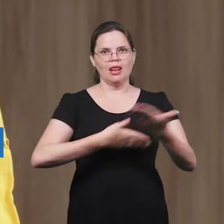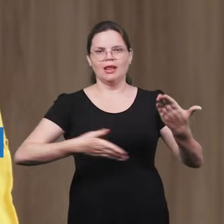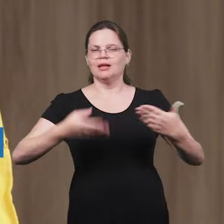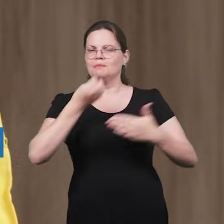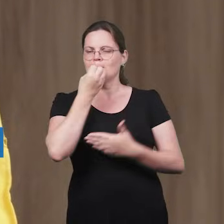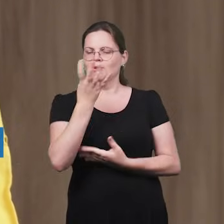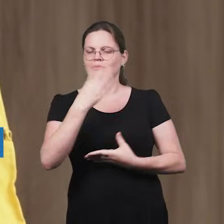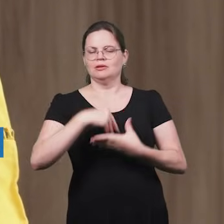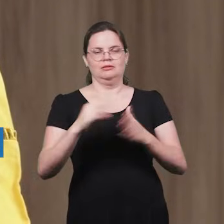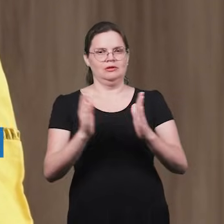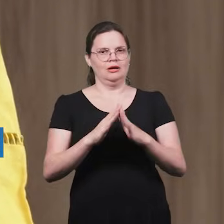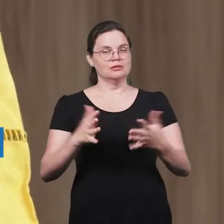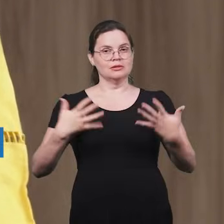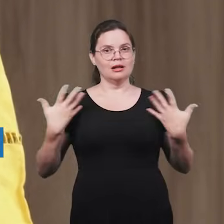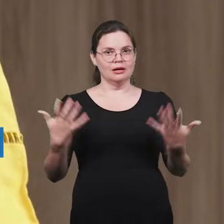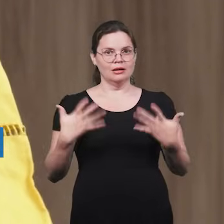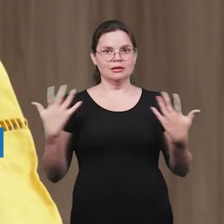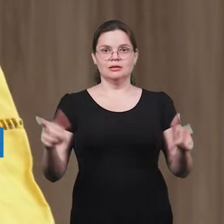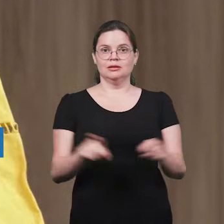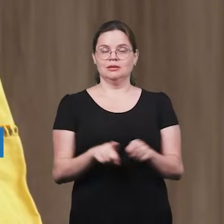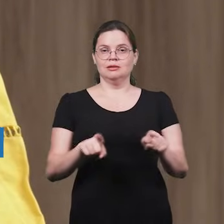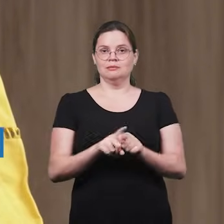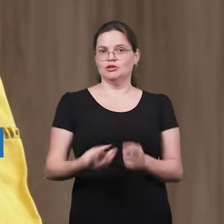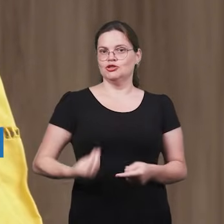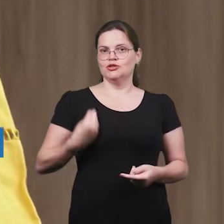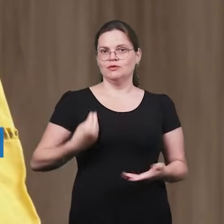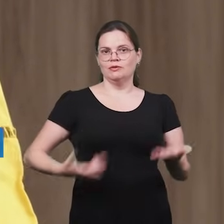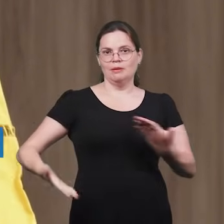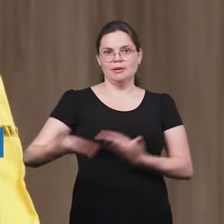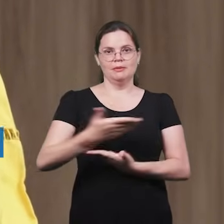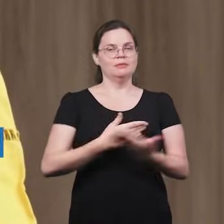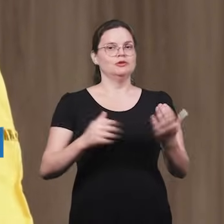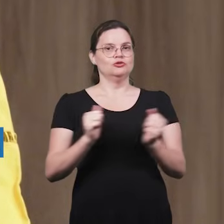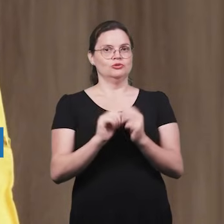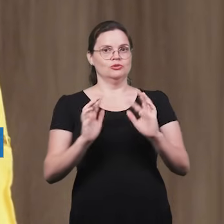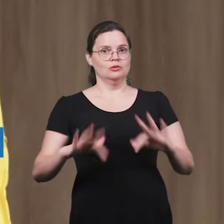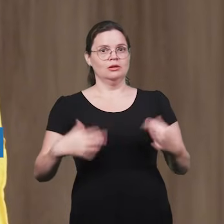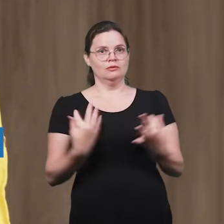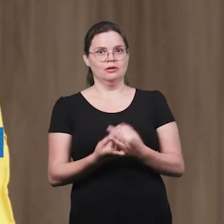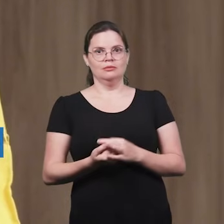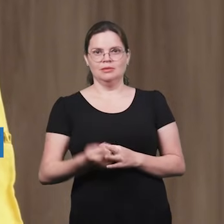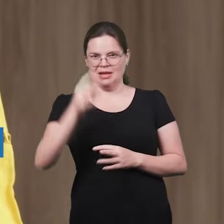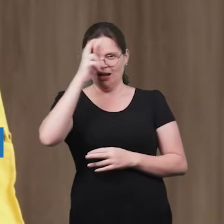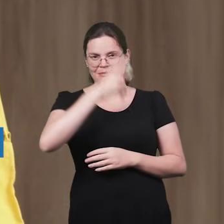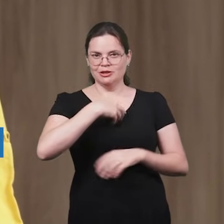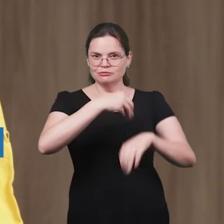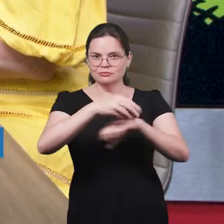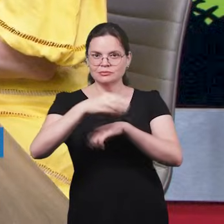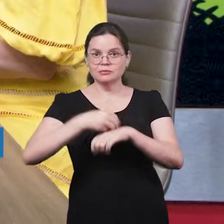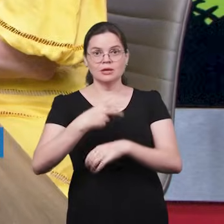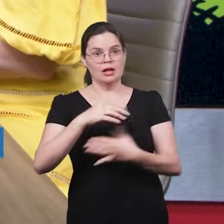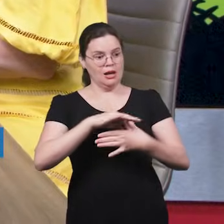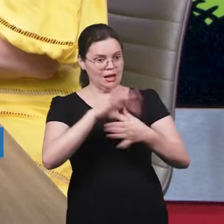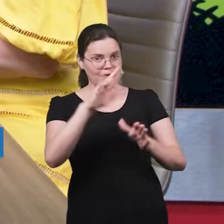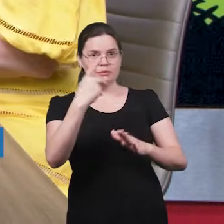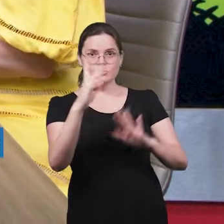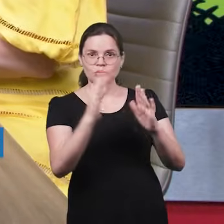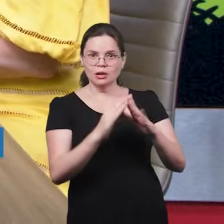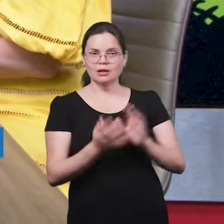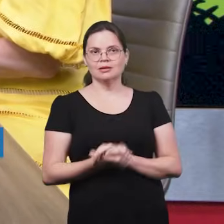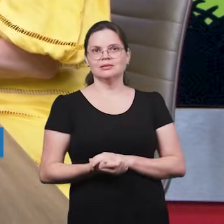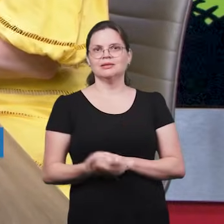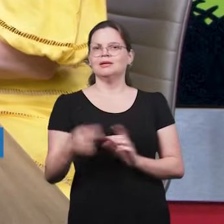de alegria, de convivência familiar em que nós falamos assim, leve para dentro da sua casa. Passa tão rápido,